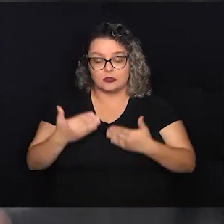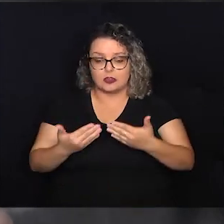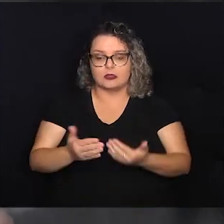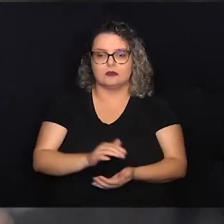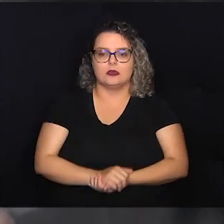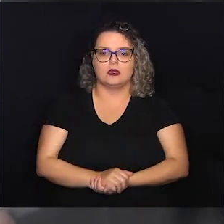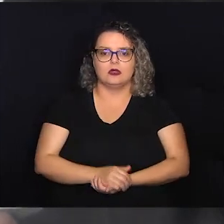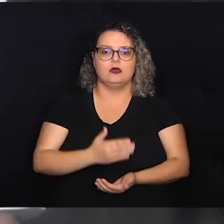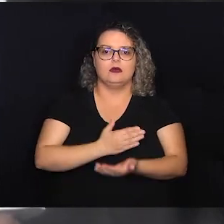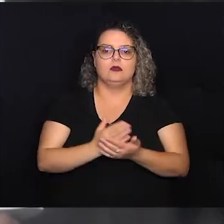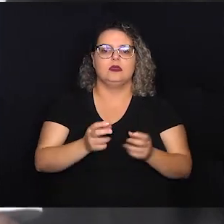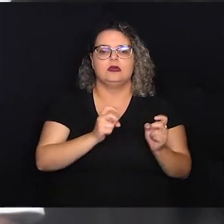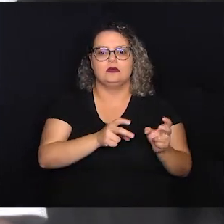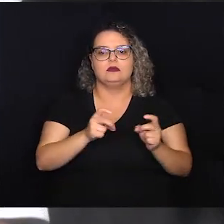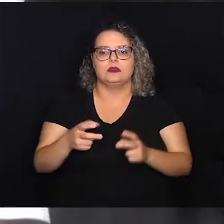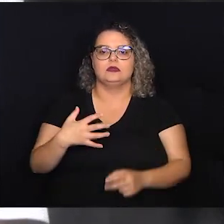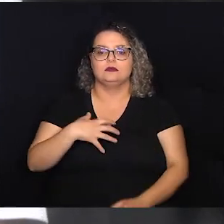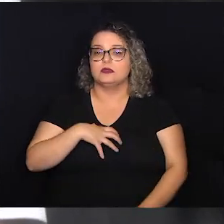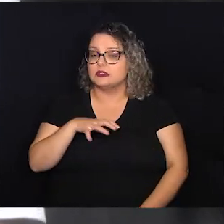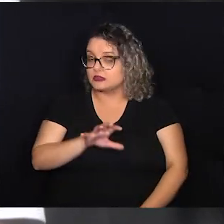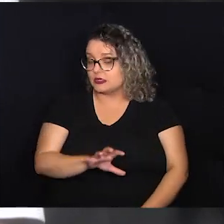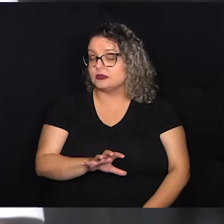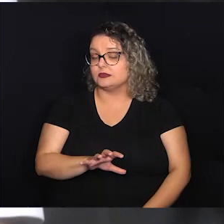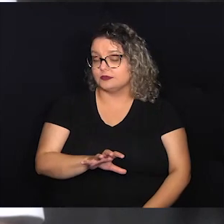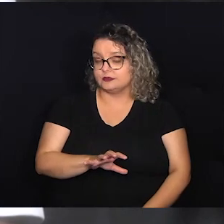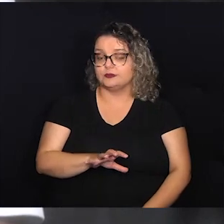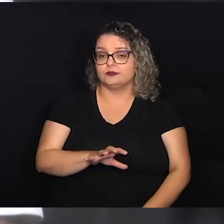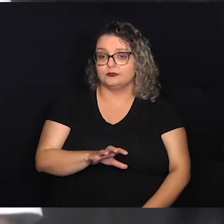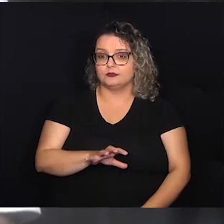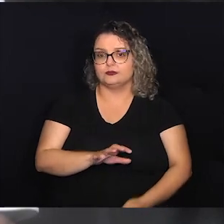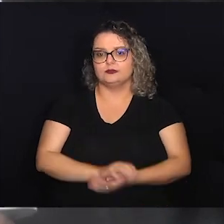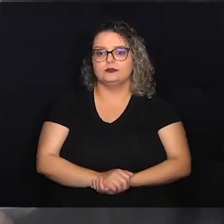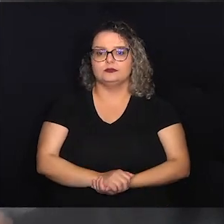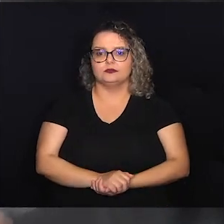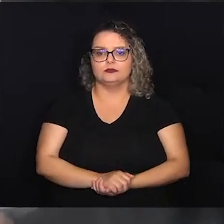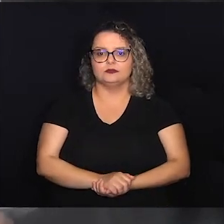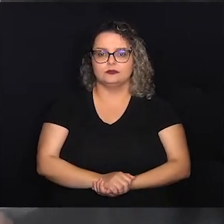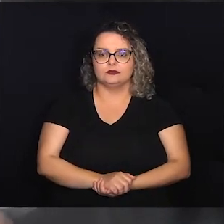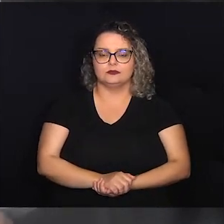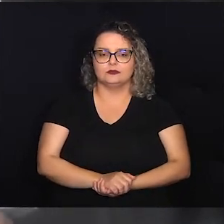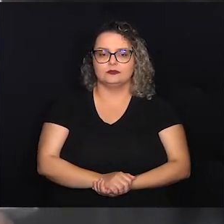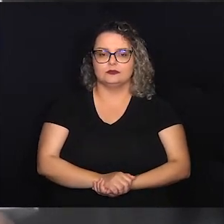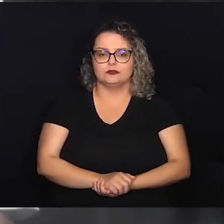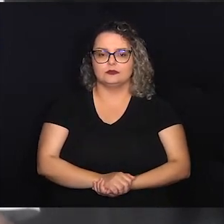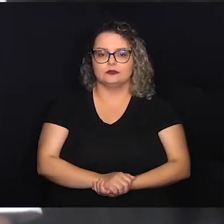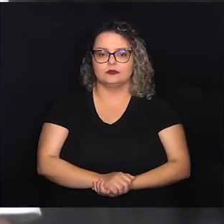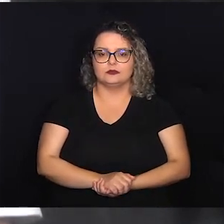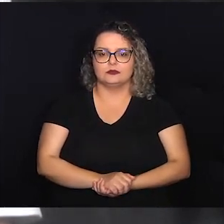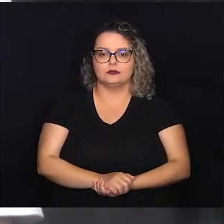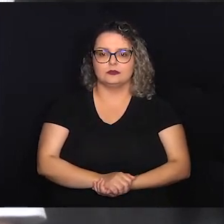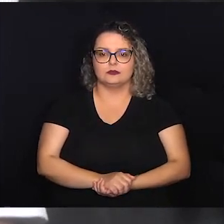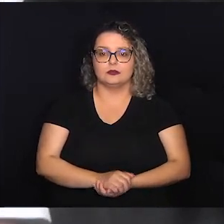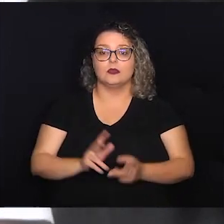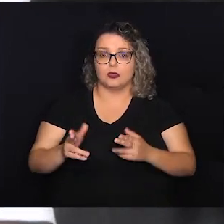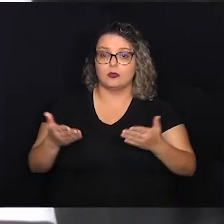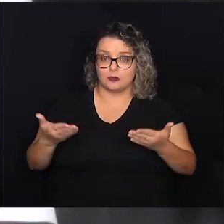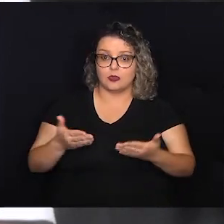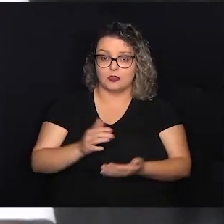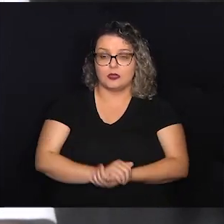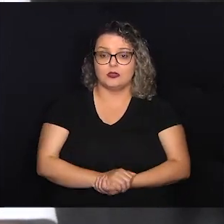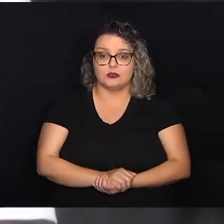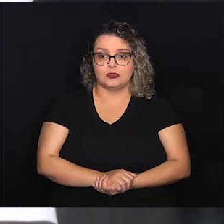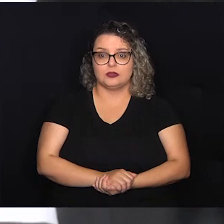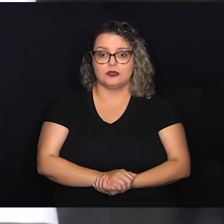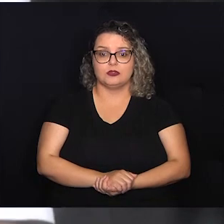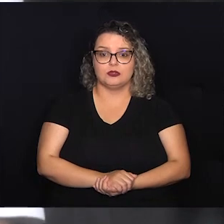eu comecei a vender gás desse jeito, né? E como estou hoje aqui,